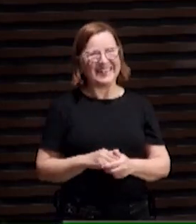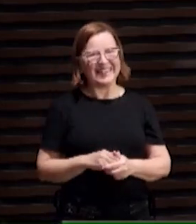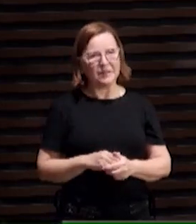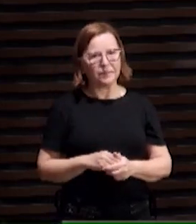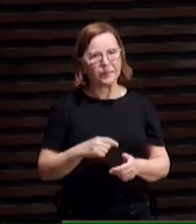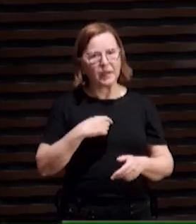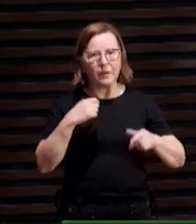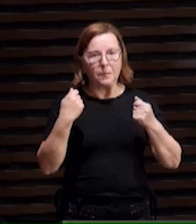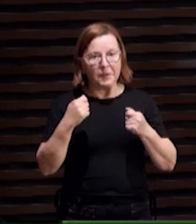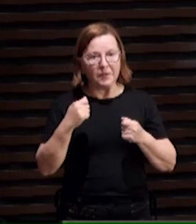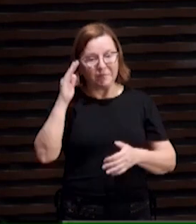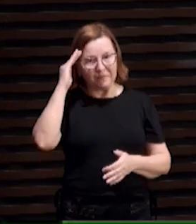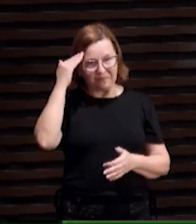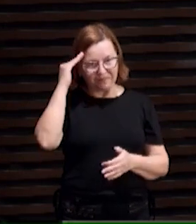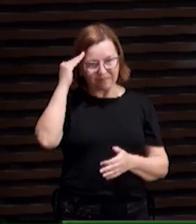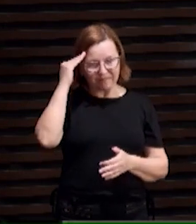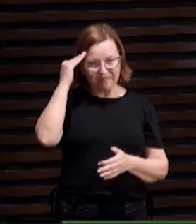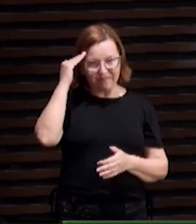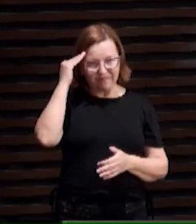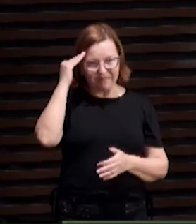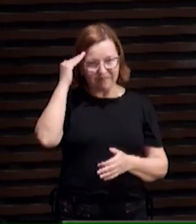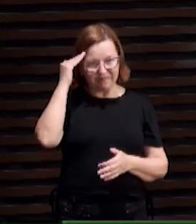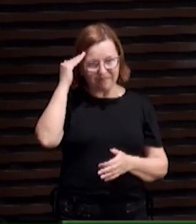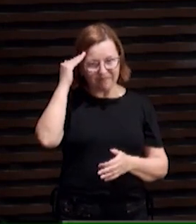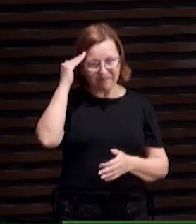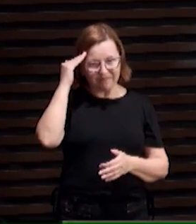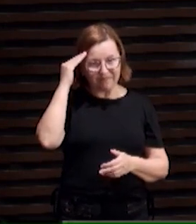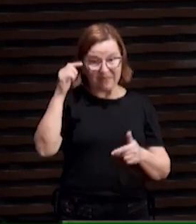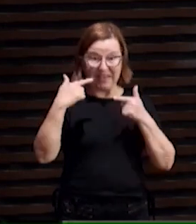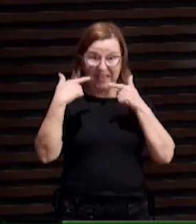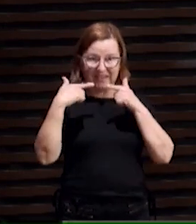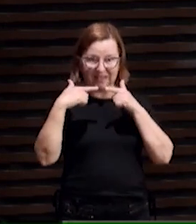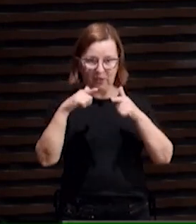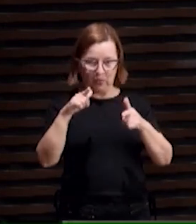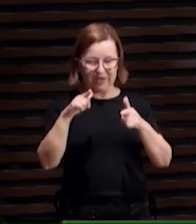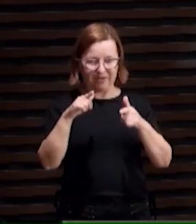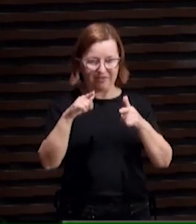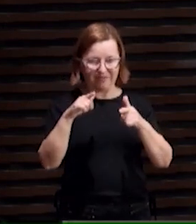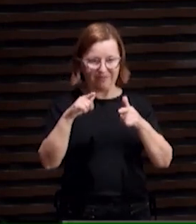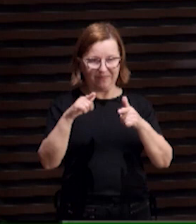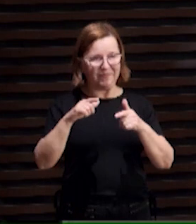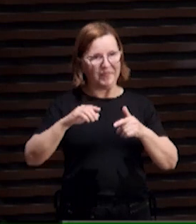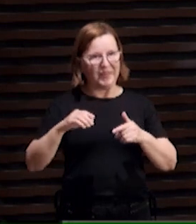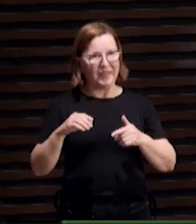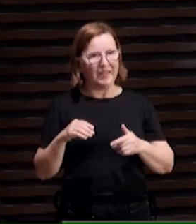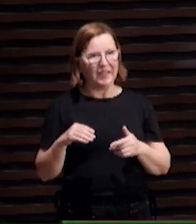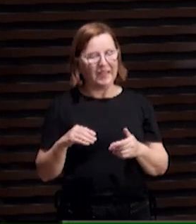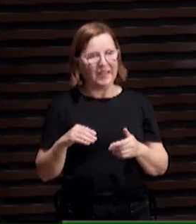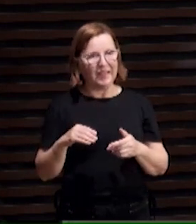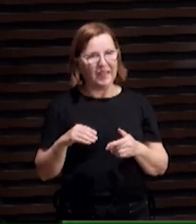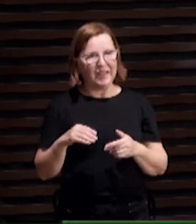E eu preciso entender que a linguagem da encarnação é